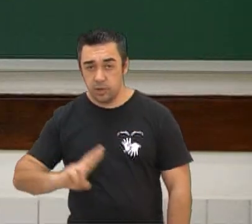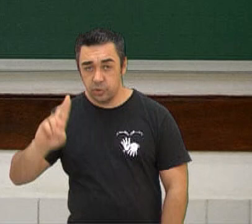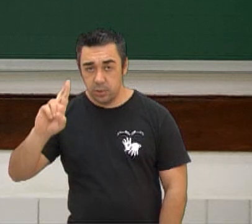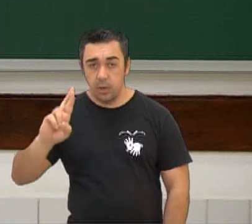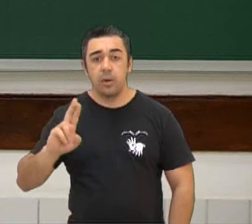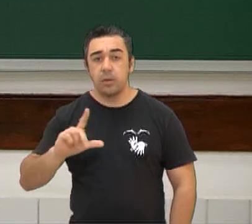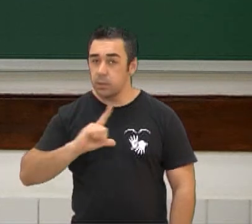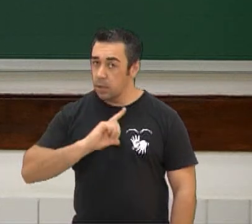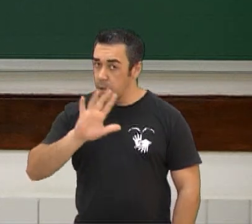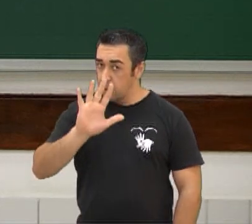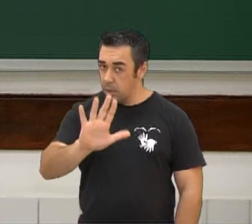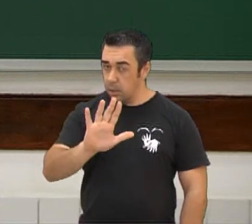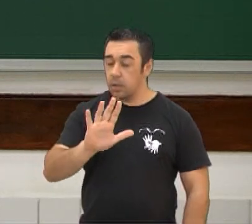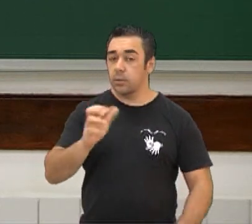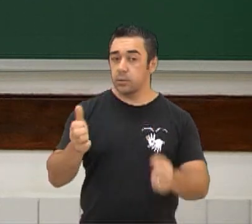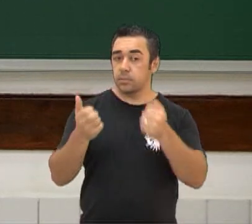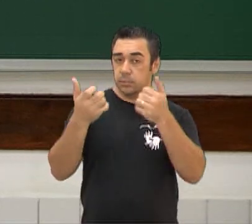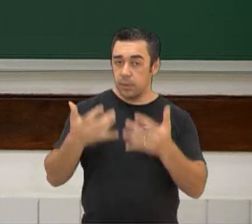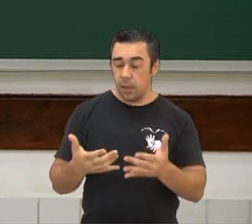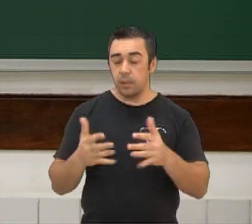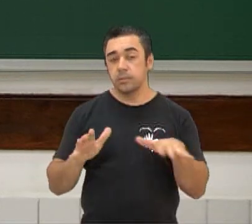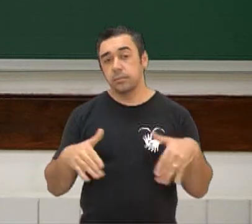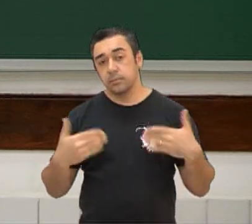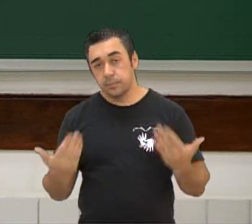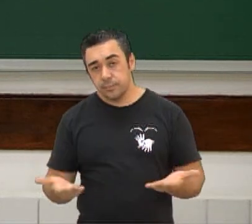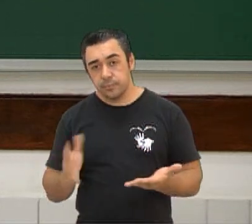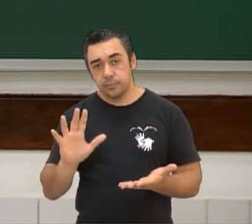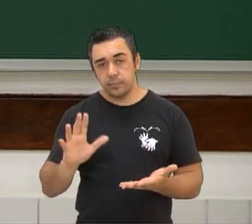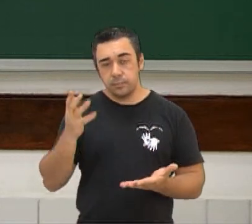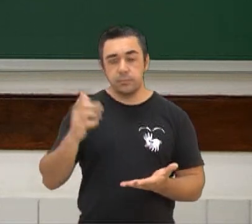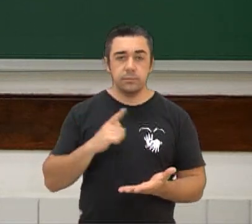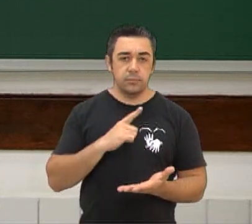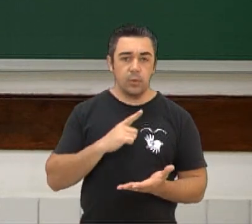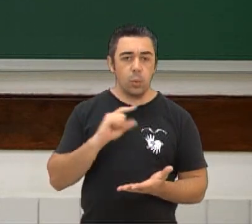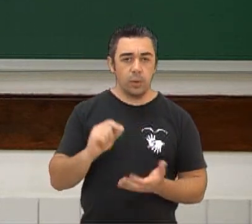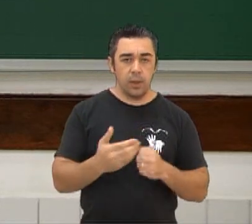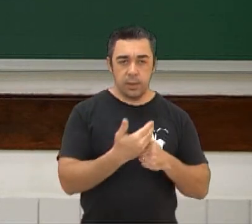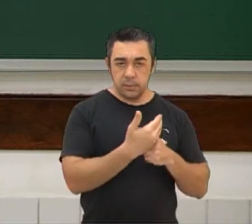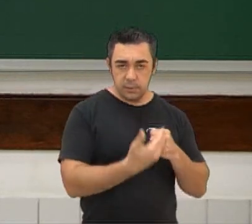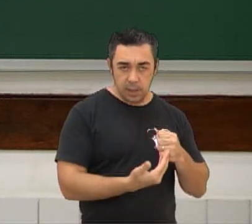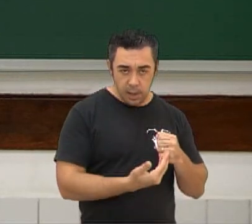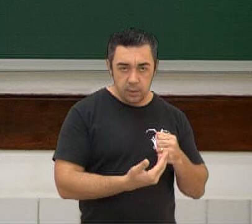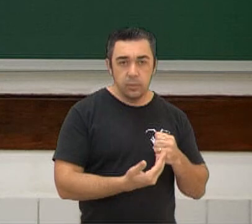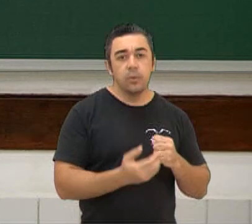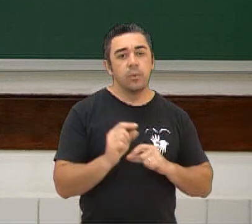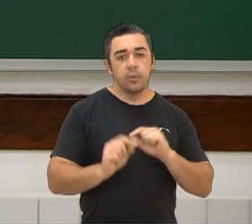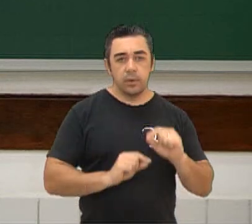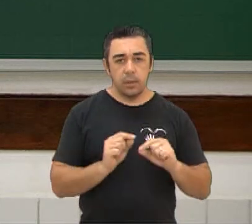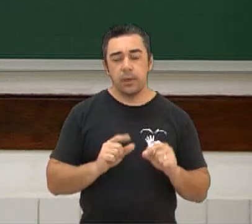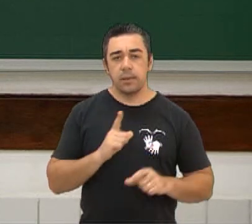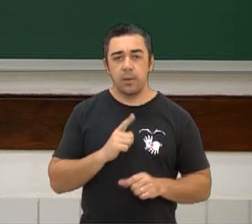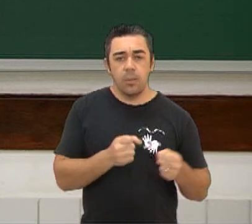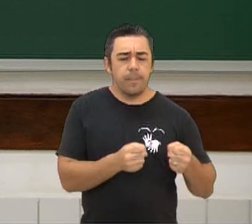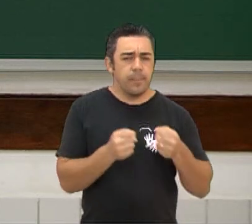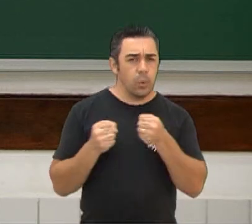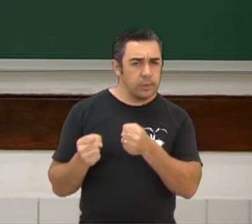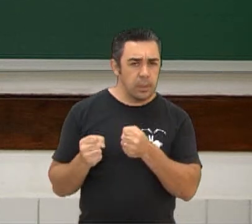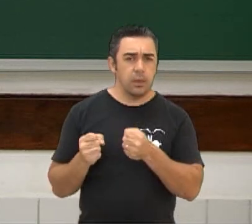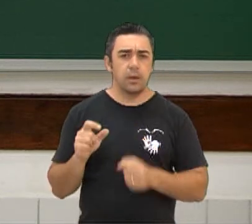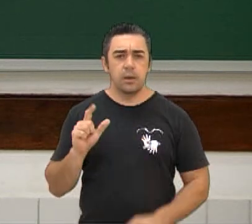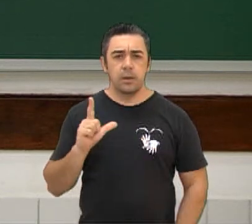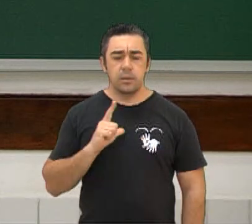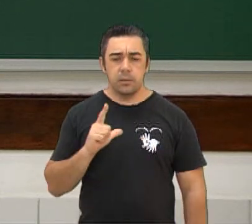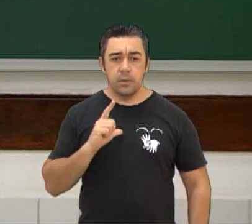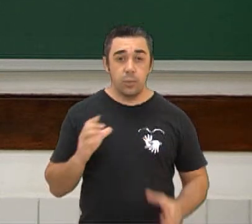vamos destacar, que até então, o Estado, que é o poder civil, digamos assim, e o